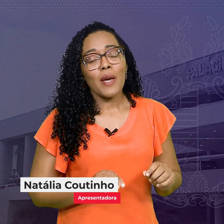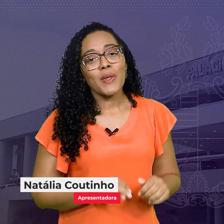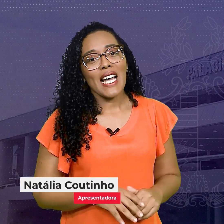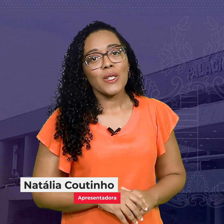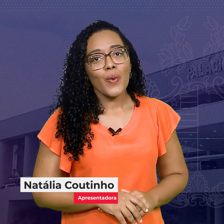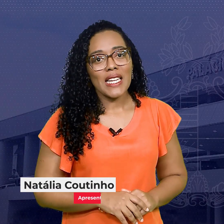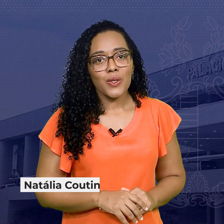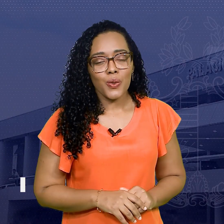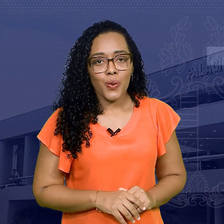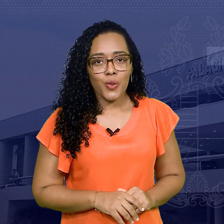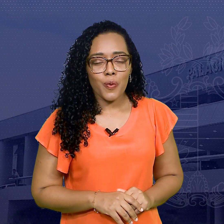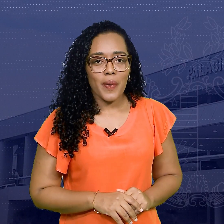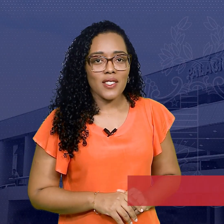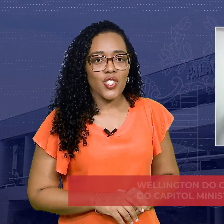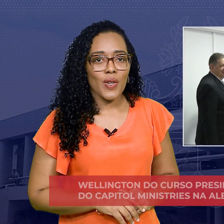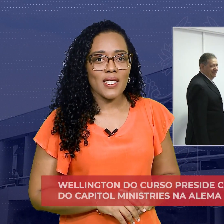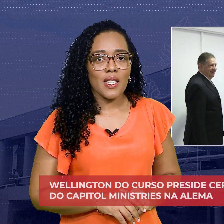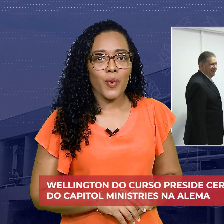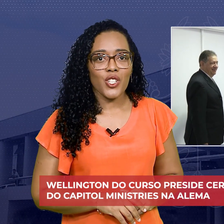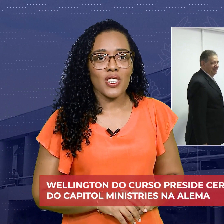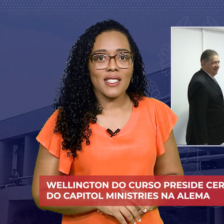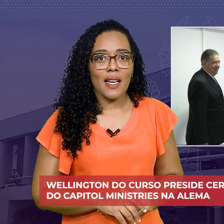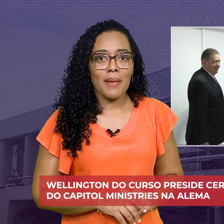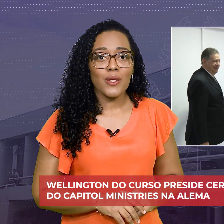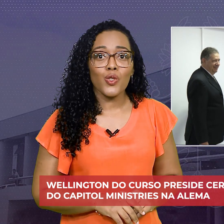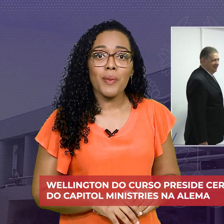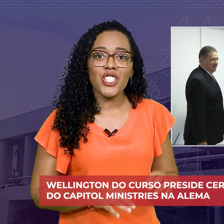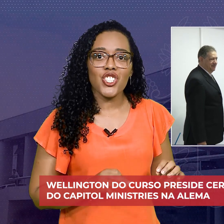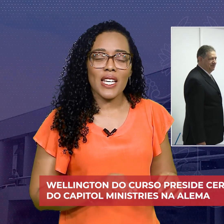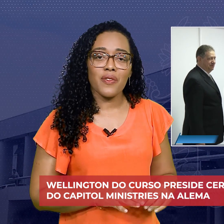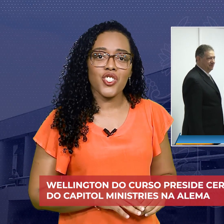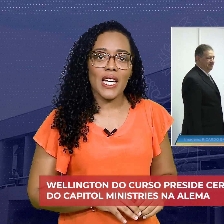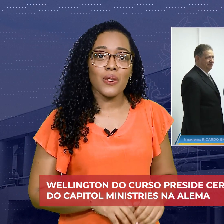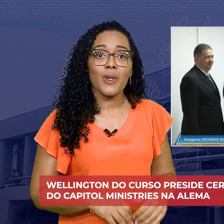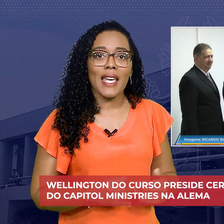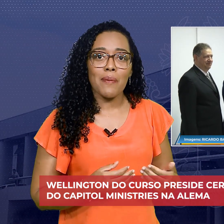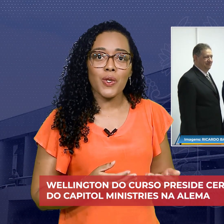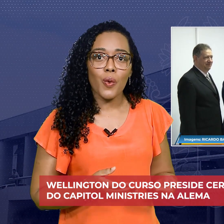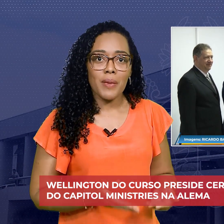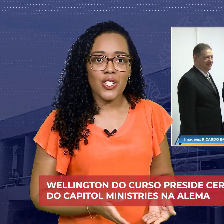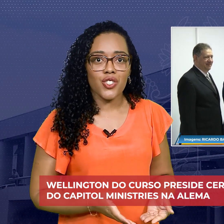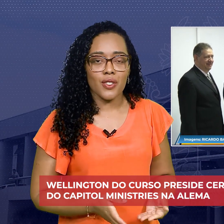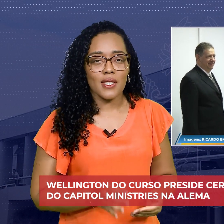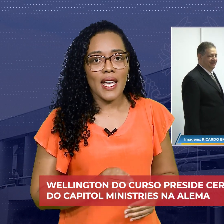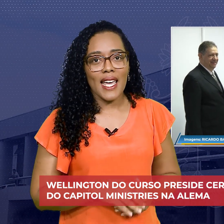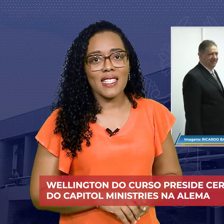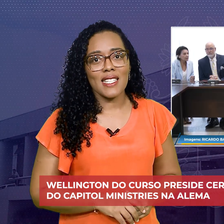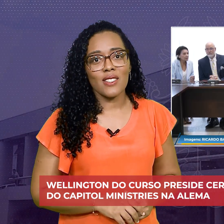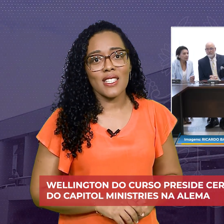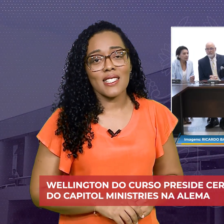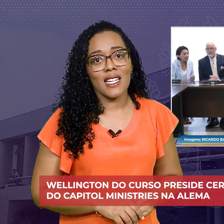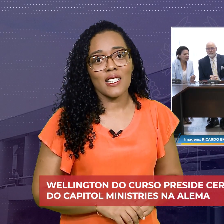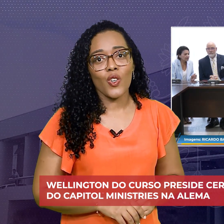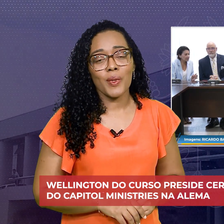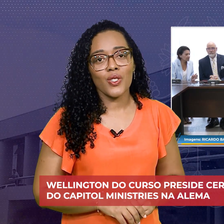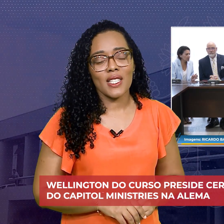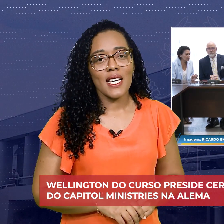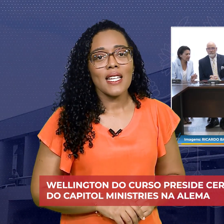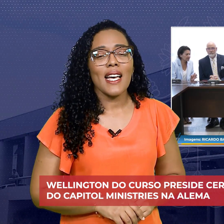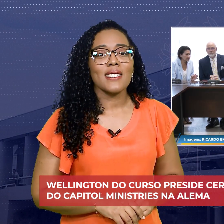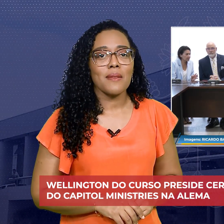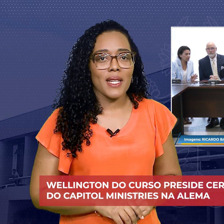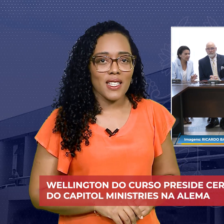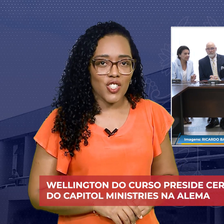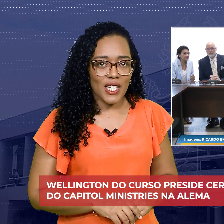Olá, o deputado Wellington do Cusso presidiu a cerimônia de lançamento do Ministério Evangélico Capital Ministries, realizado na sala das